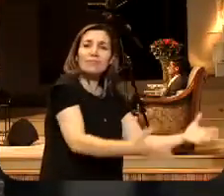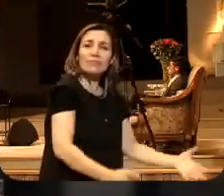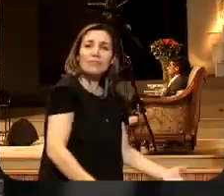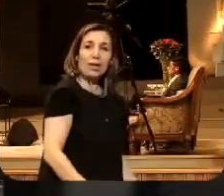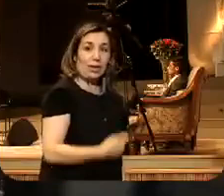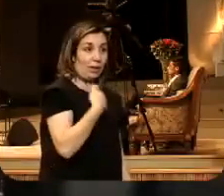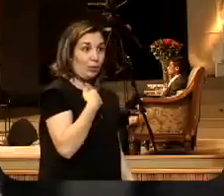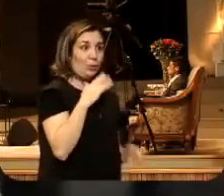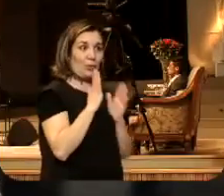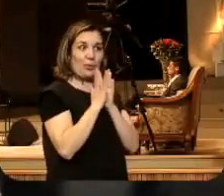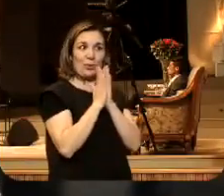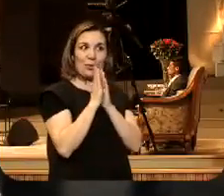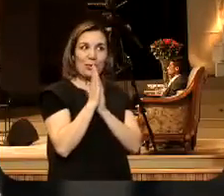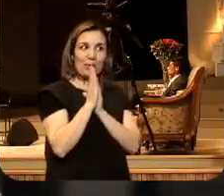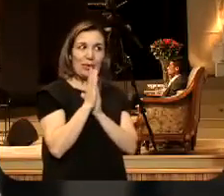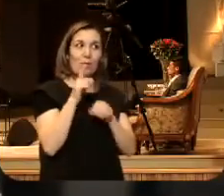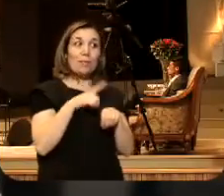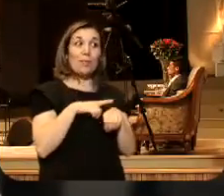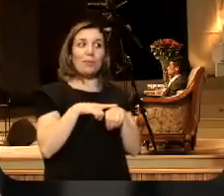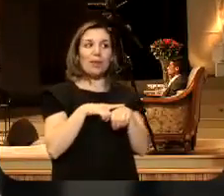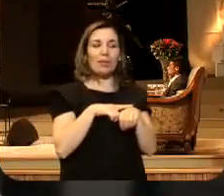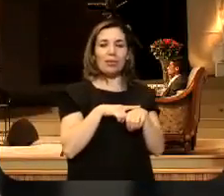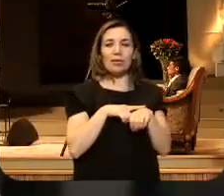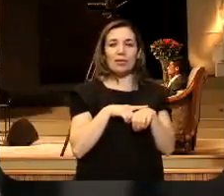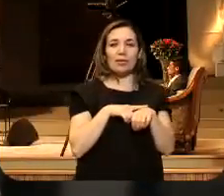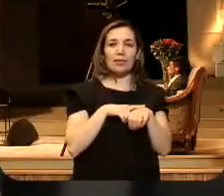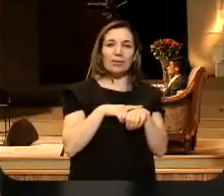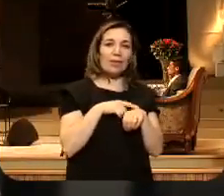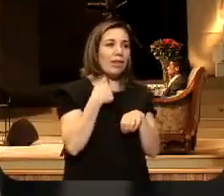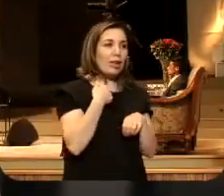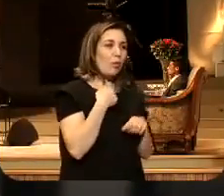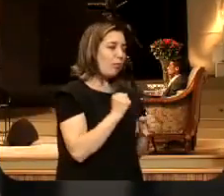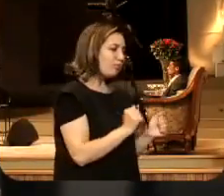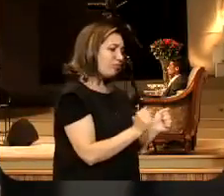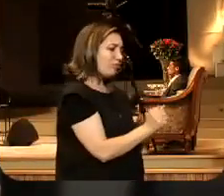Bom, num certo momento, nós ficamos juntos